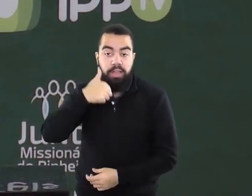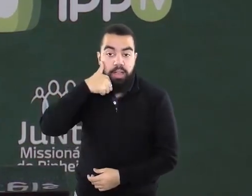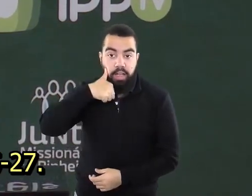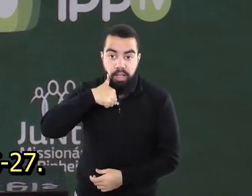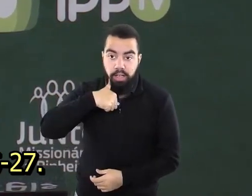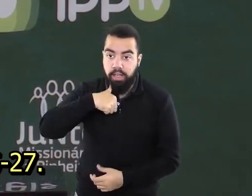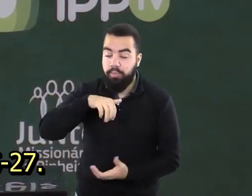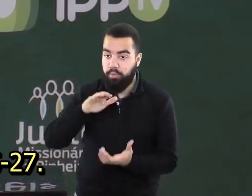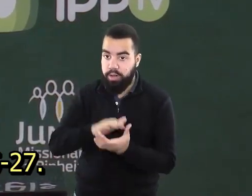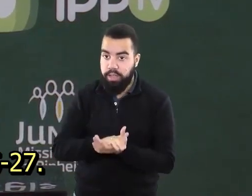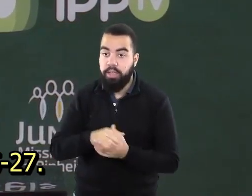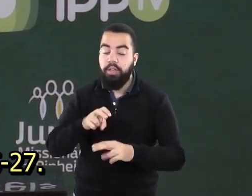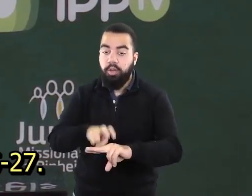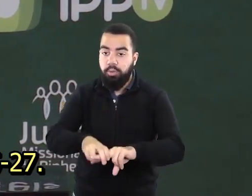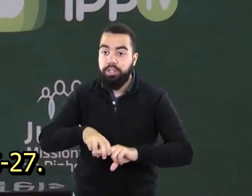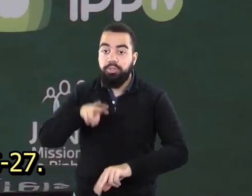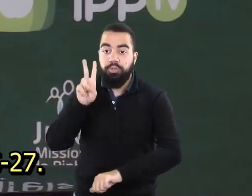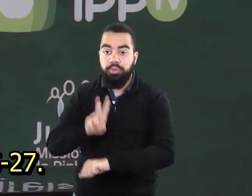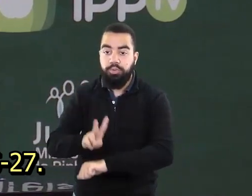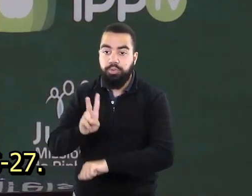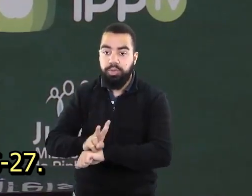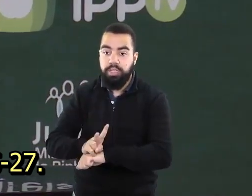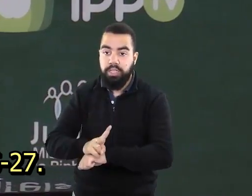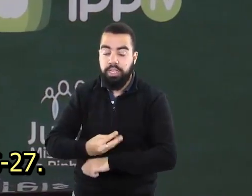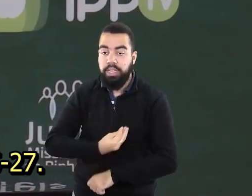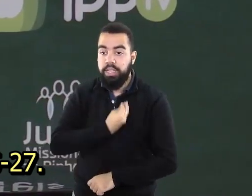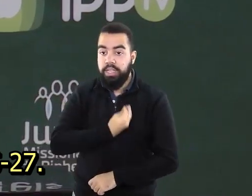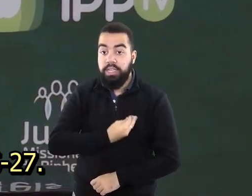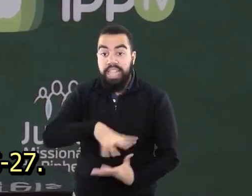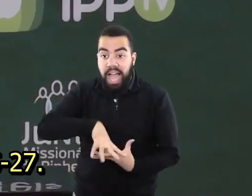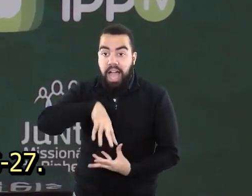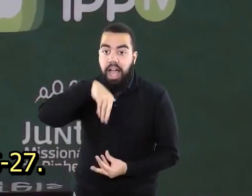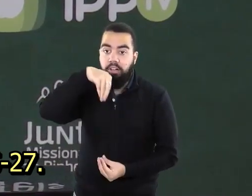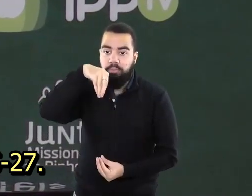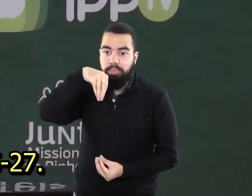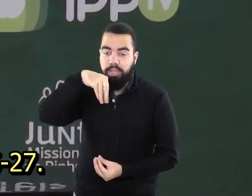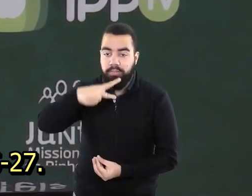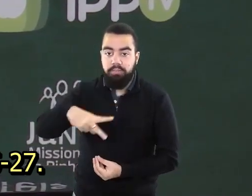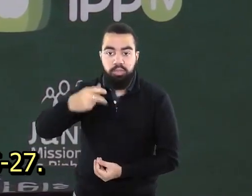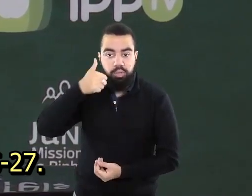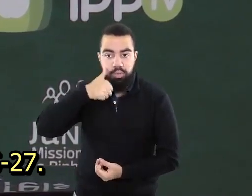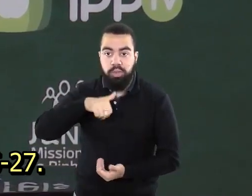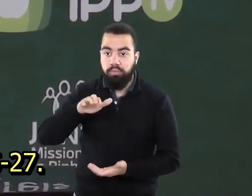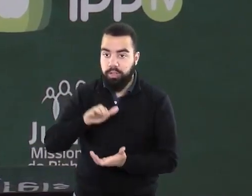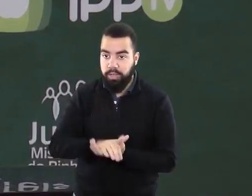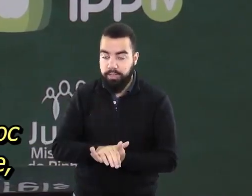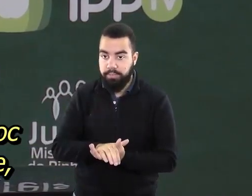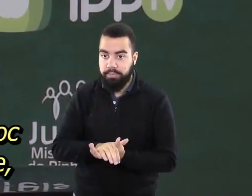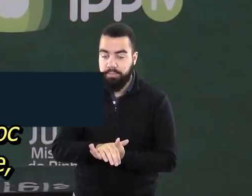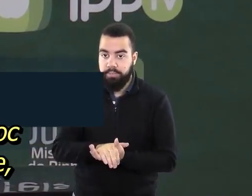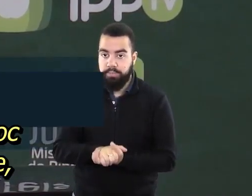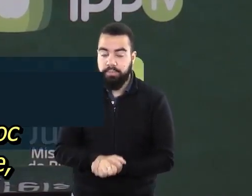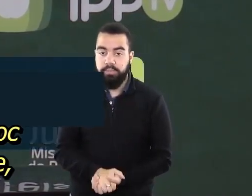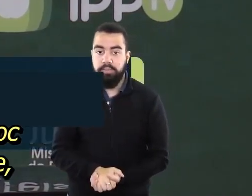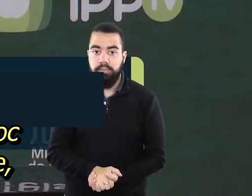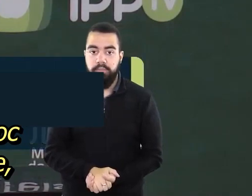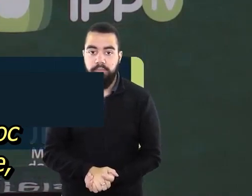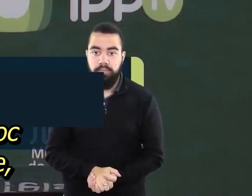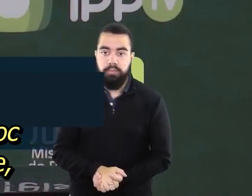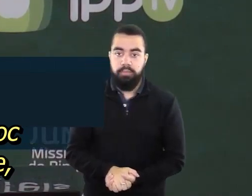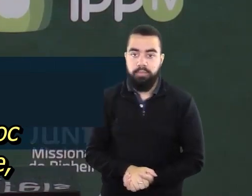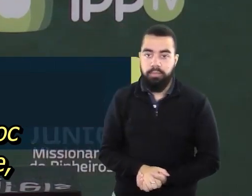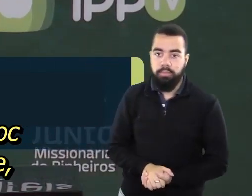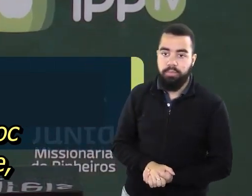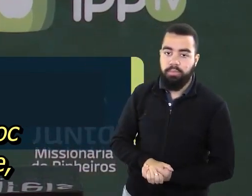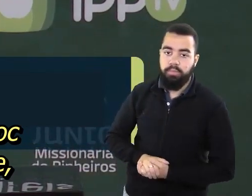mulher. Olha comigo, por favor, o verso 25 a 27. Maridos, amai vossa mulher,